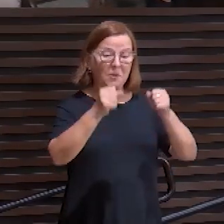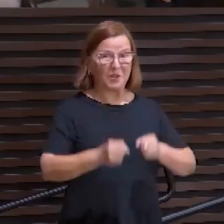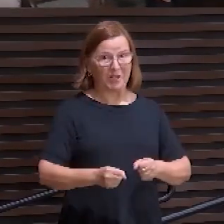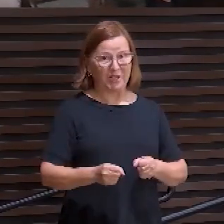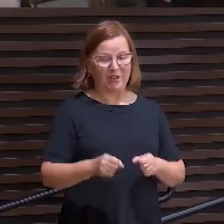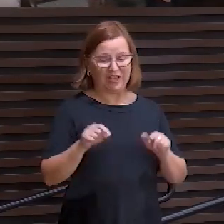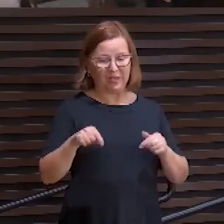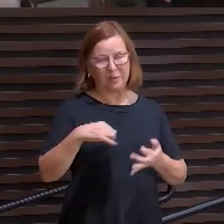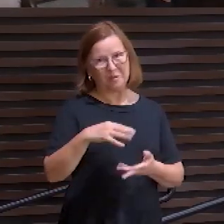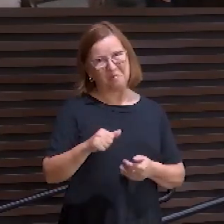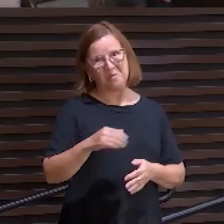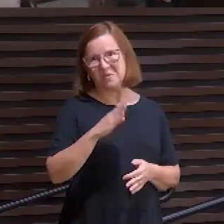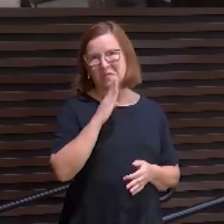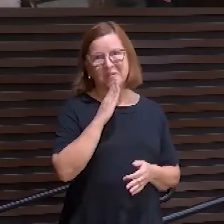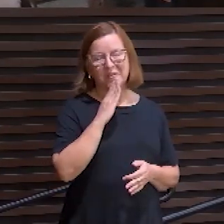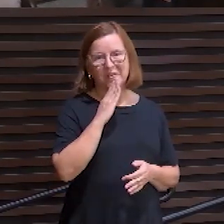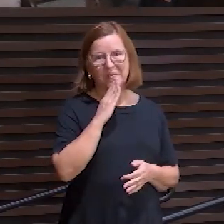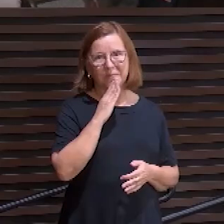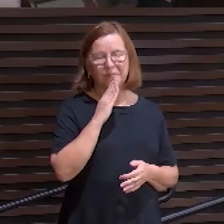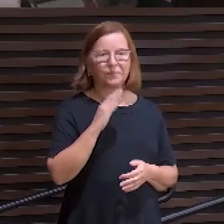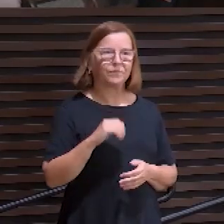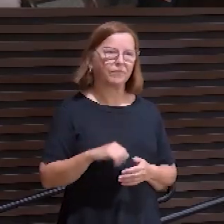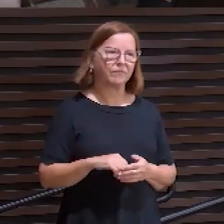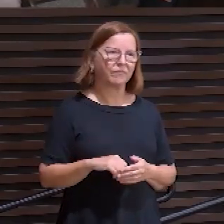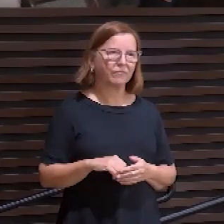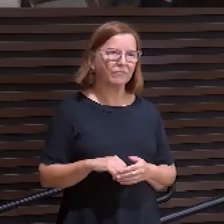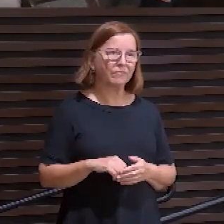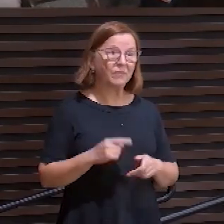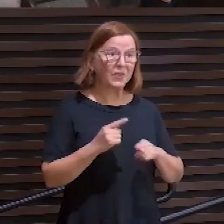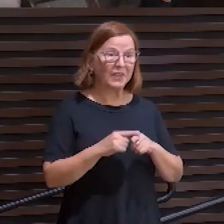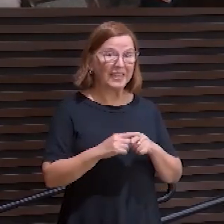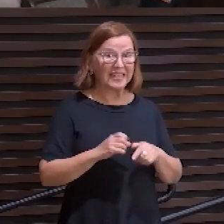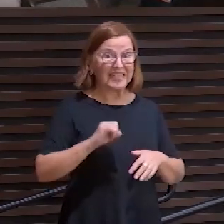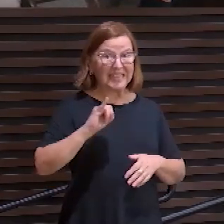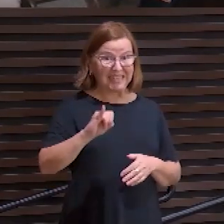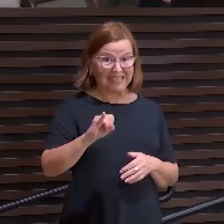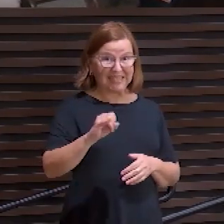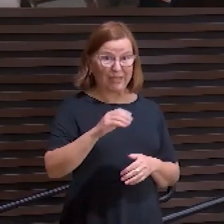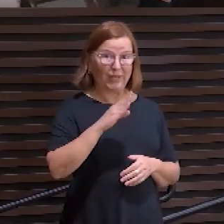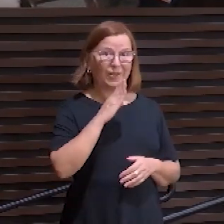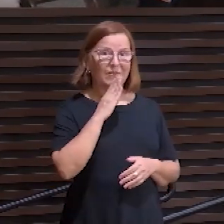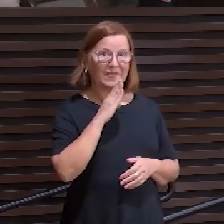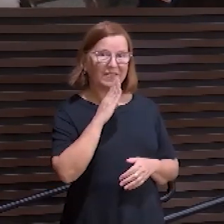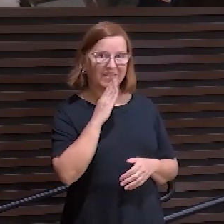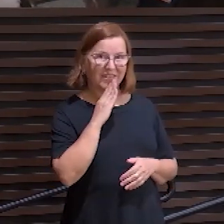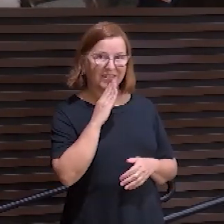conheceu. Porque se a tivessem conhecido,